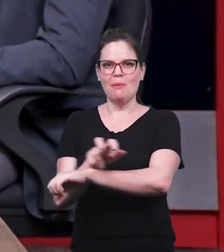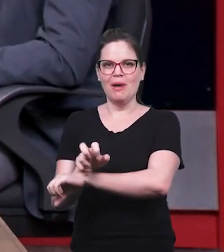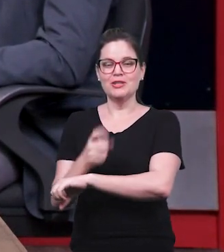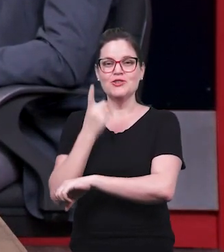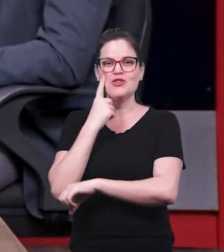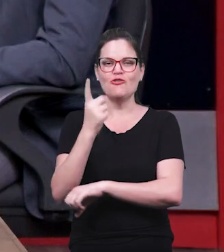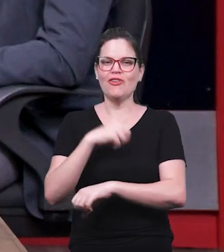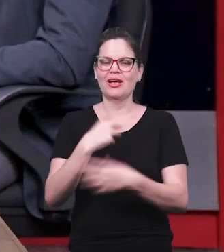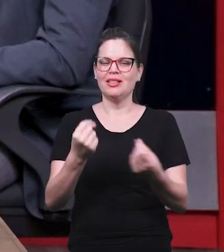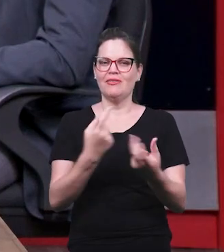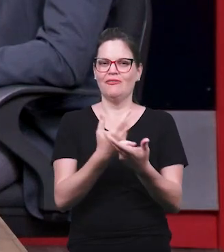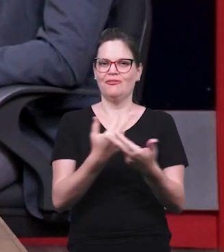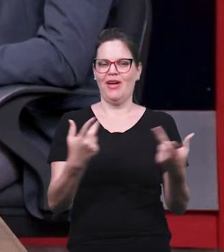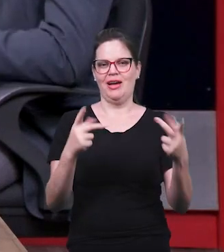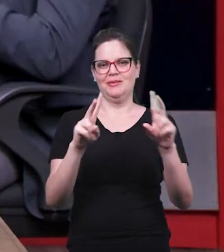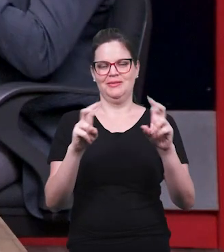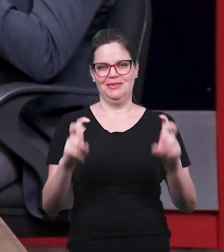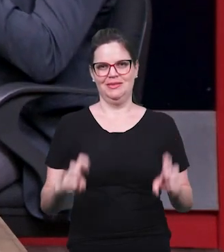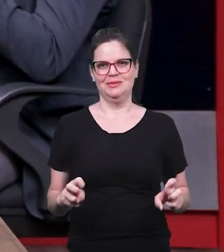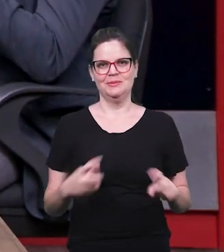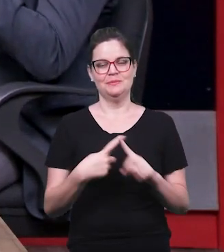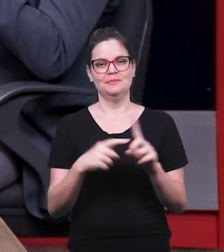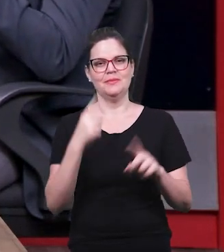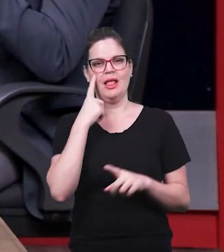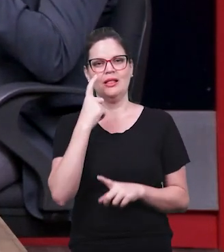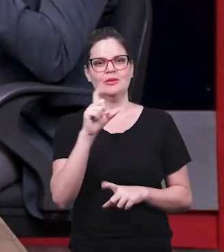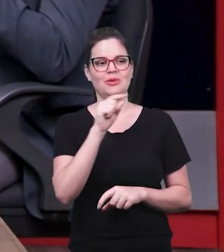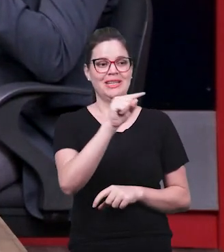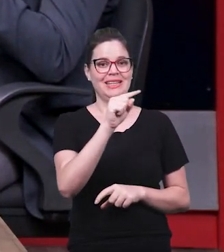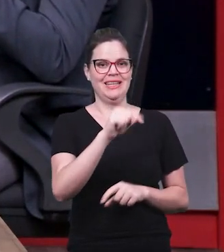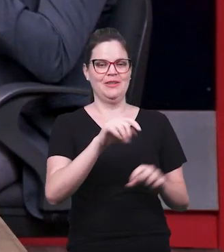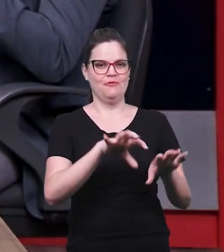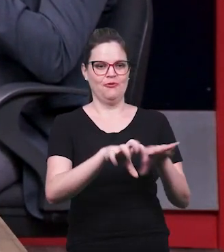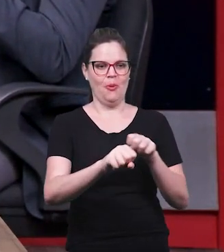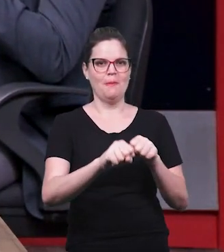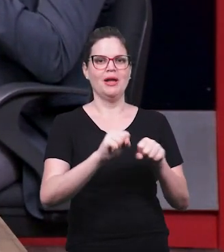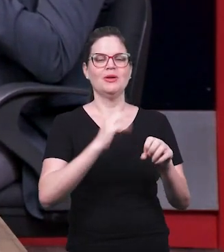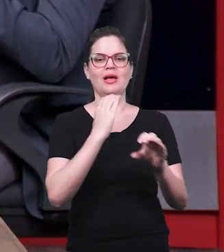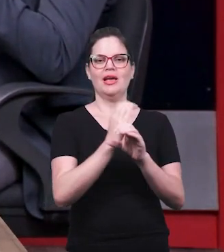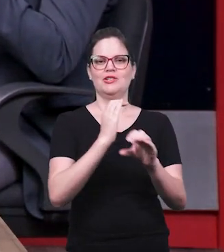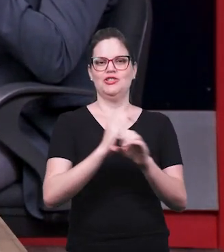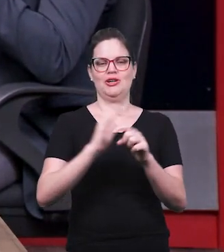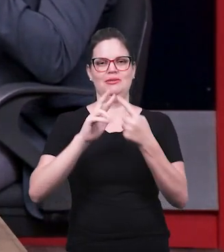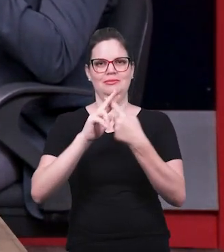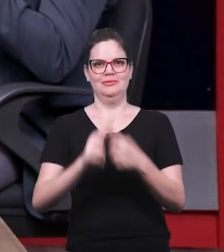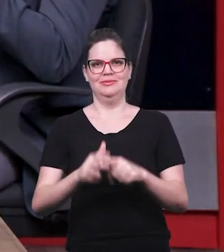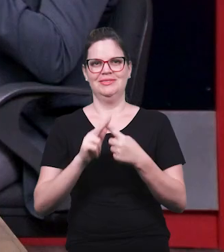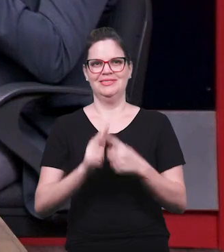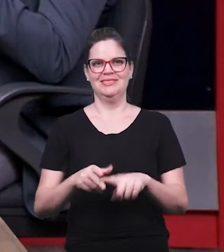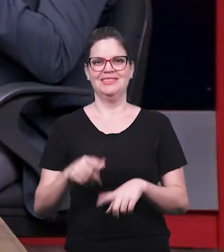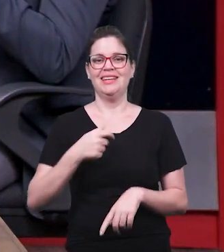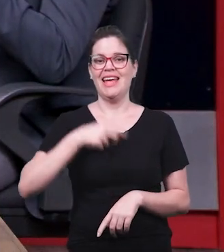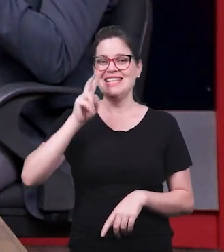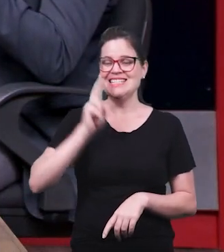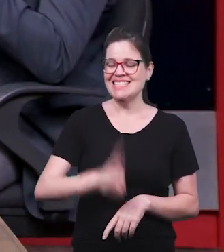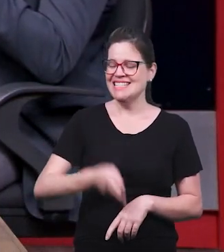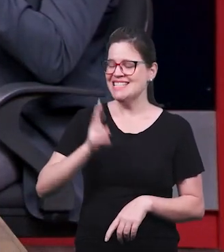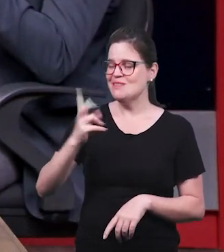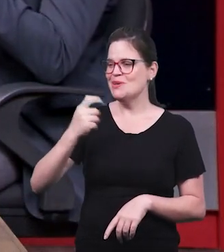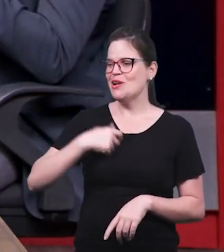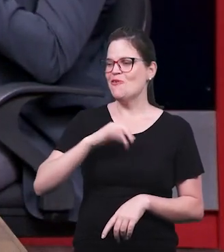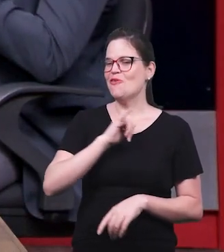aqui, o professor Tiago, porque a formação dele é engenharia mecânica. E sempre eu vou